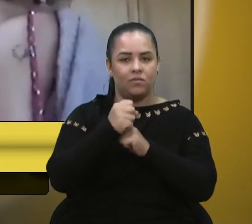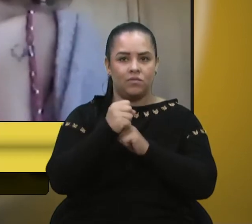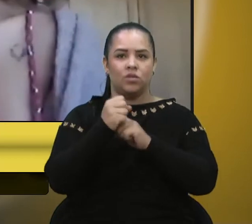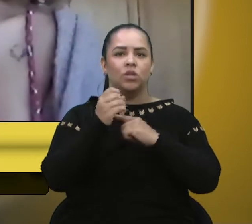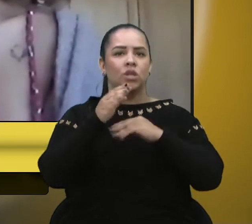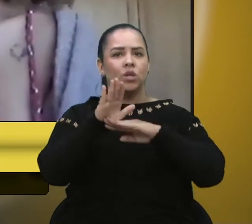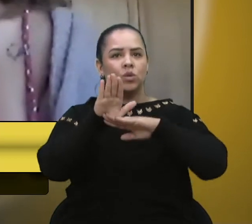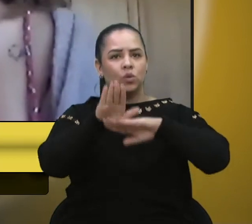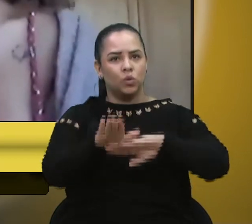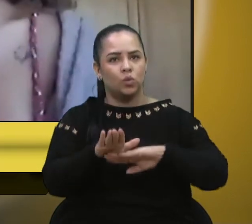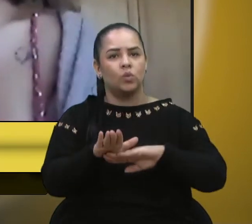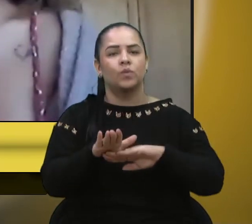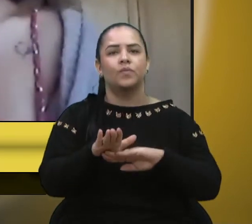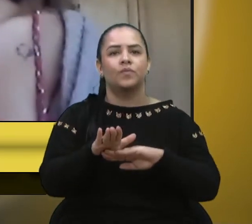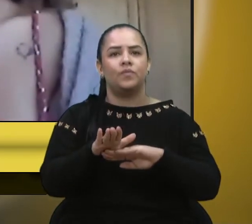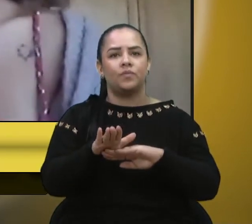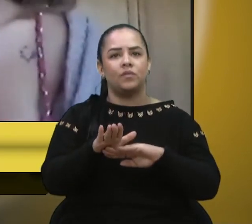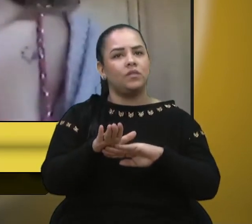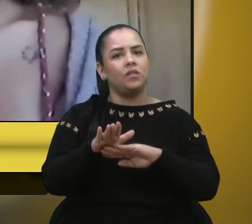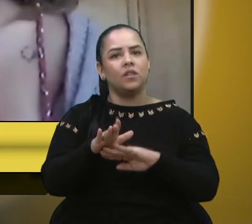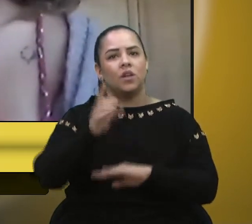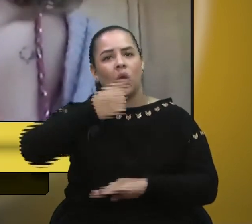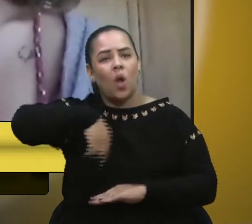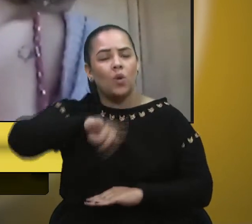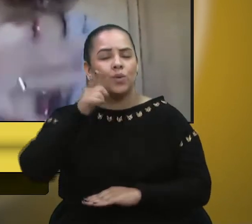superar situações como essa, que nós